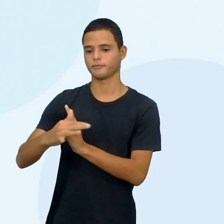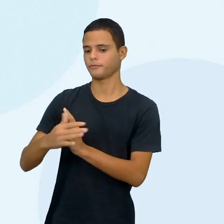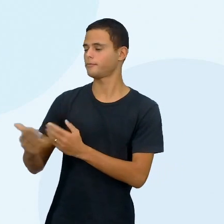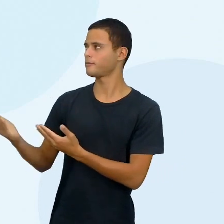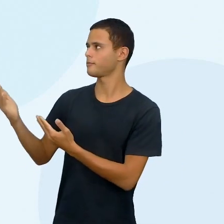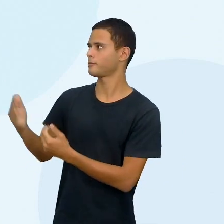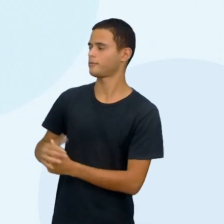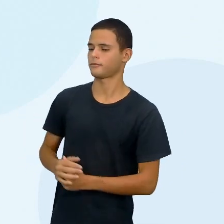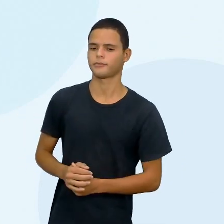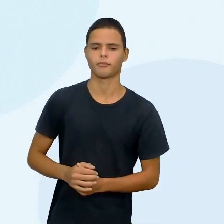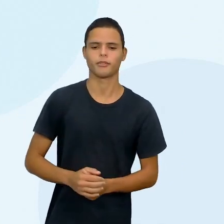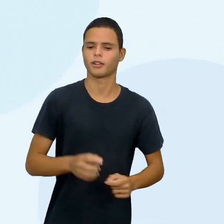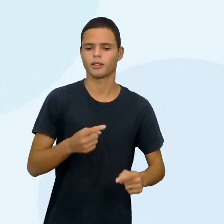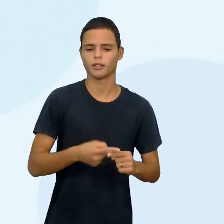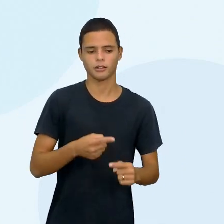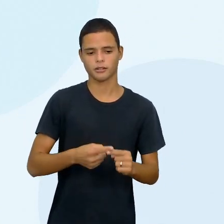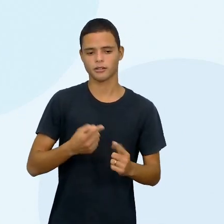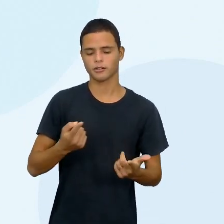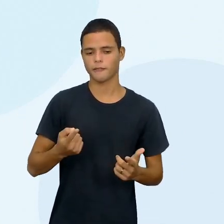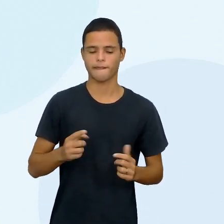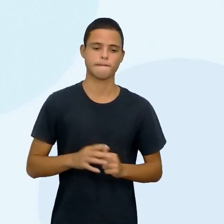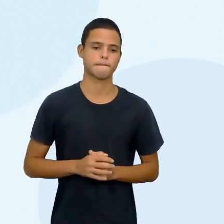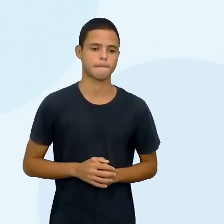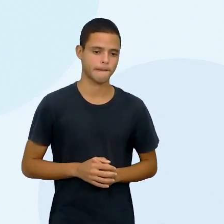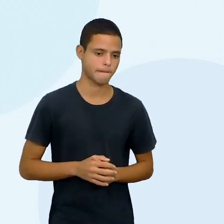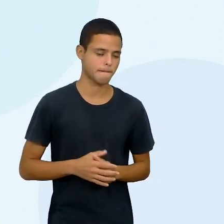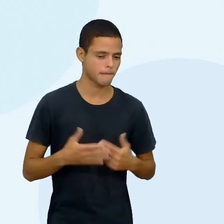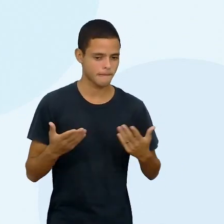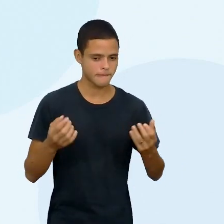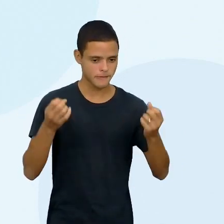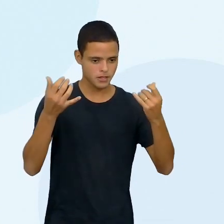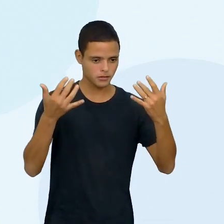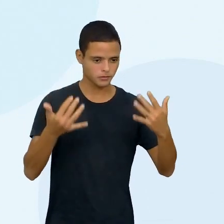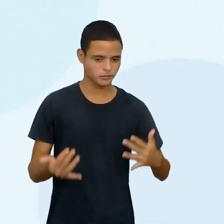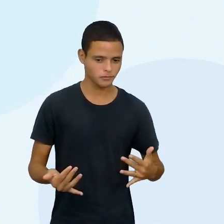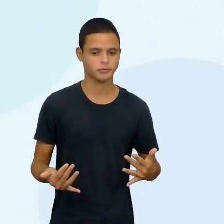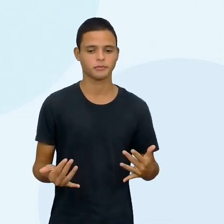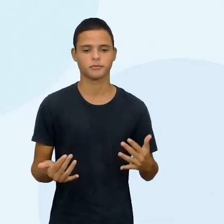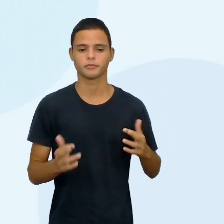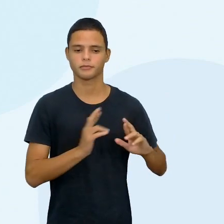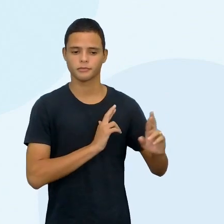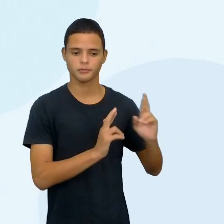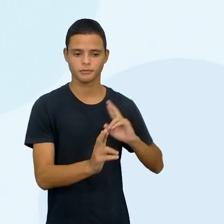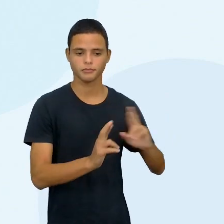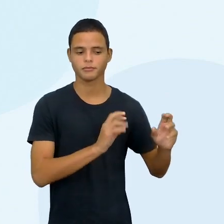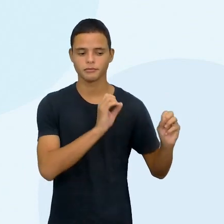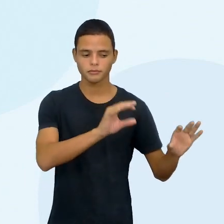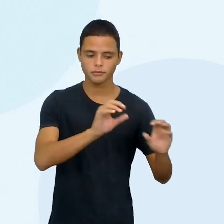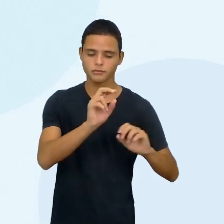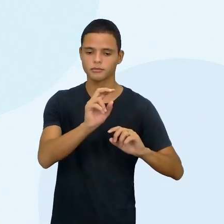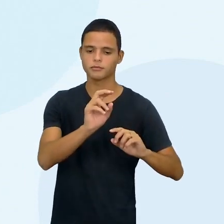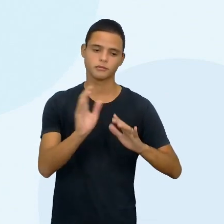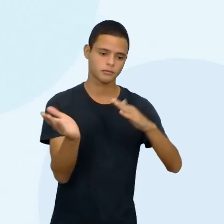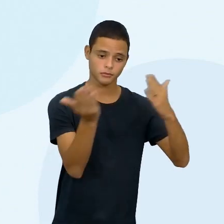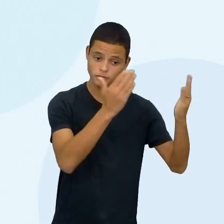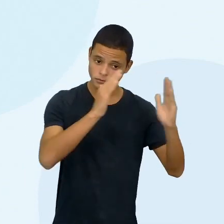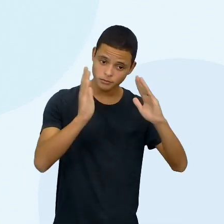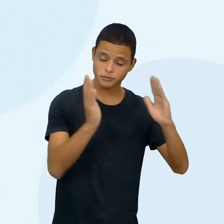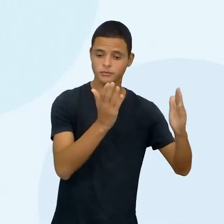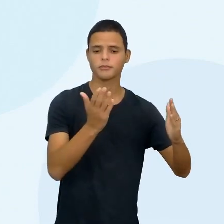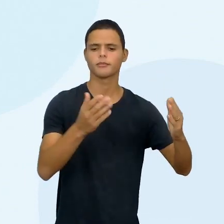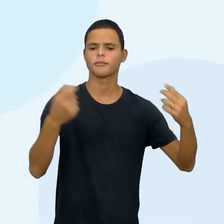Kimie. Por que a gente está falando isso? Eu vou falar um pouquinho mais no termo da educação ambiental. A educação ambiental,